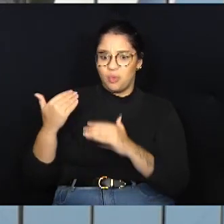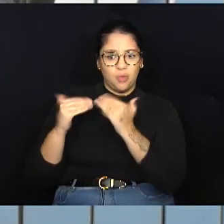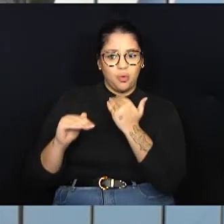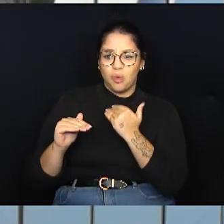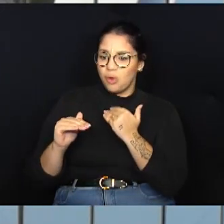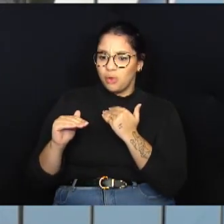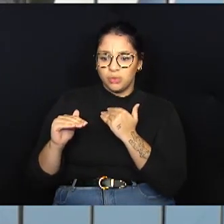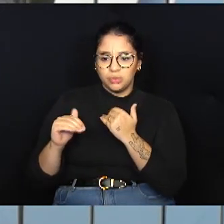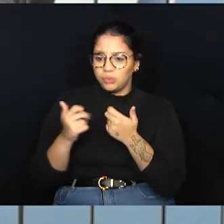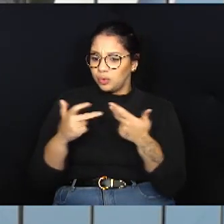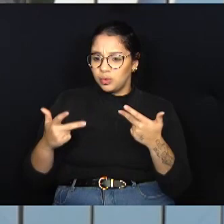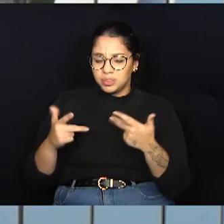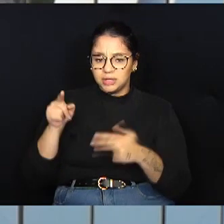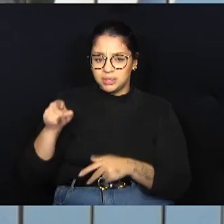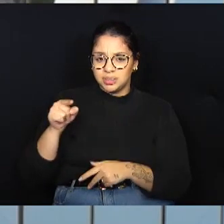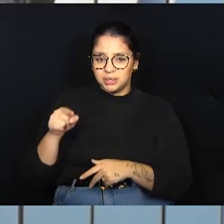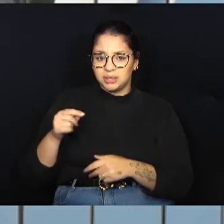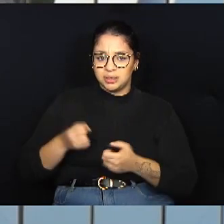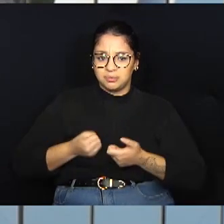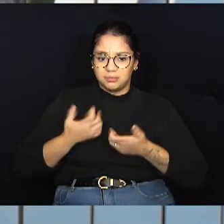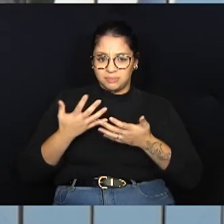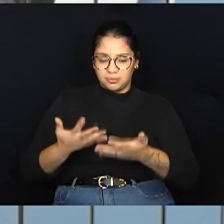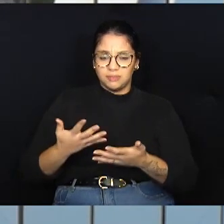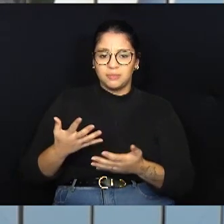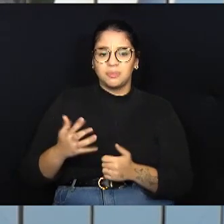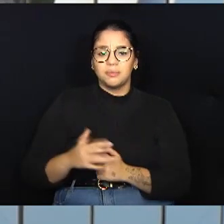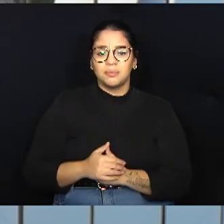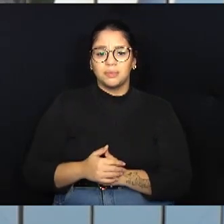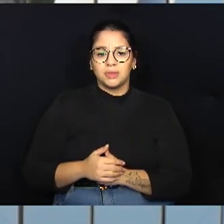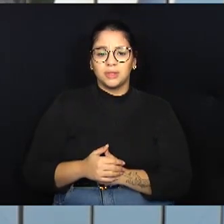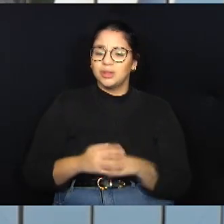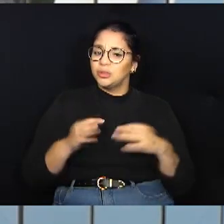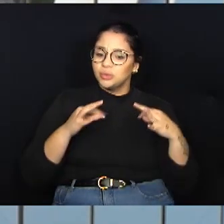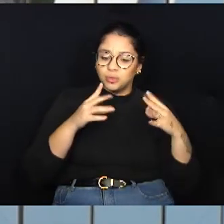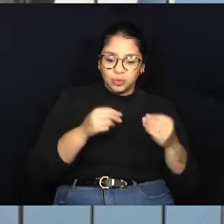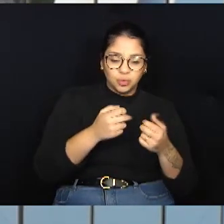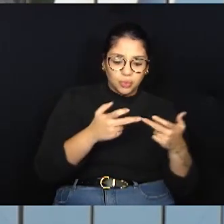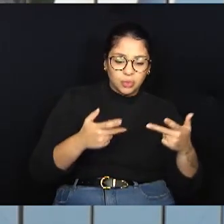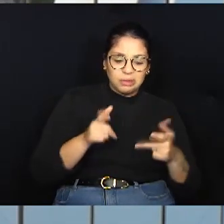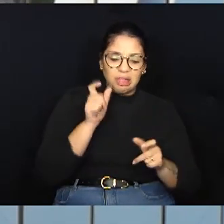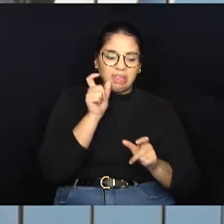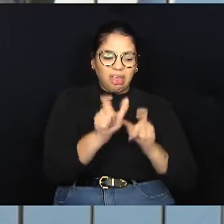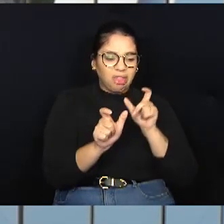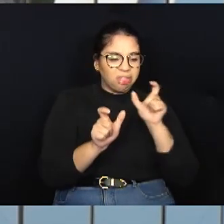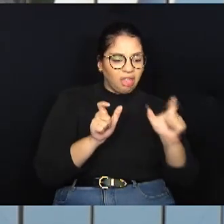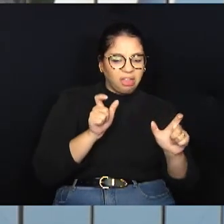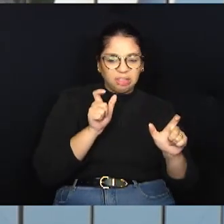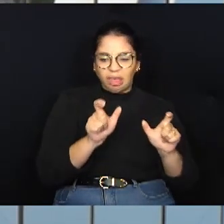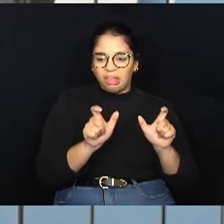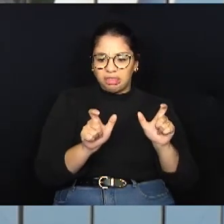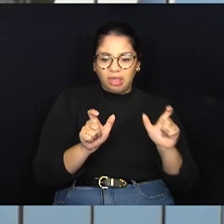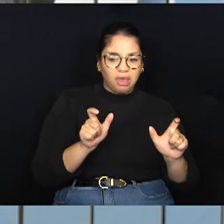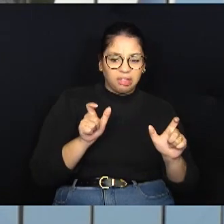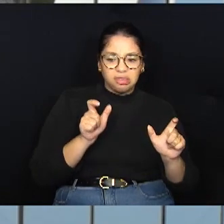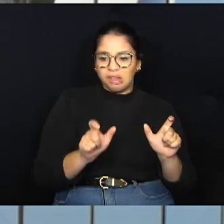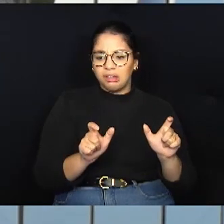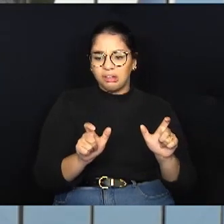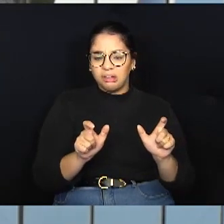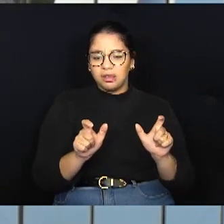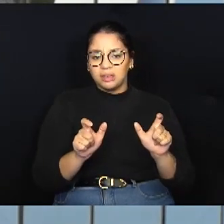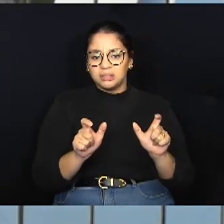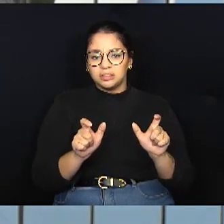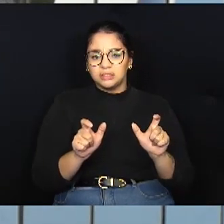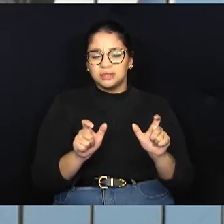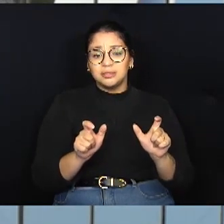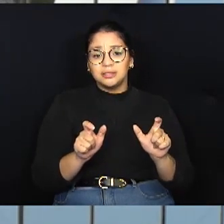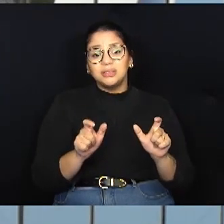com falas daquela natureza. Todo tipo de palavra pejorativa, todo tipo de palavras que você possa